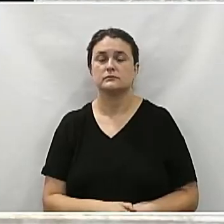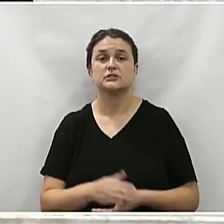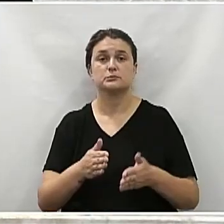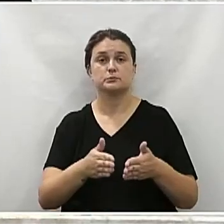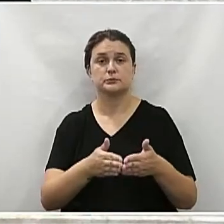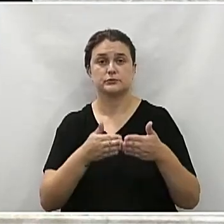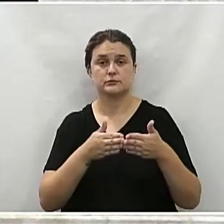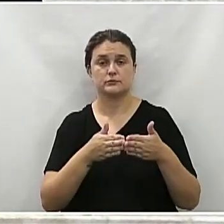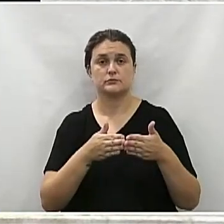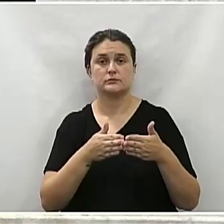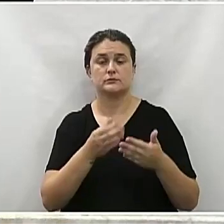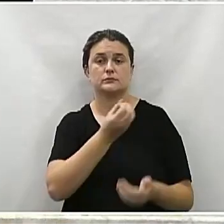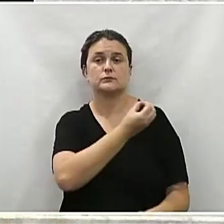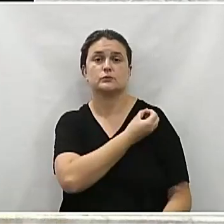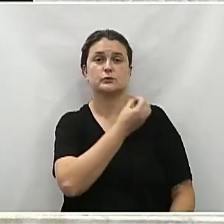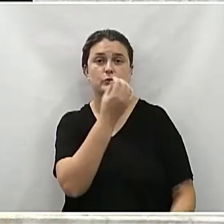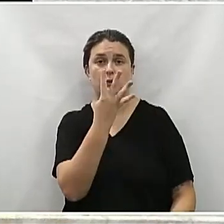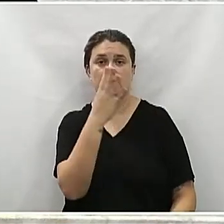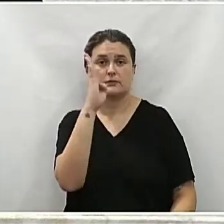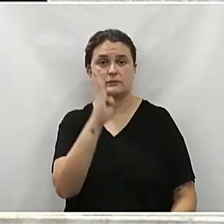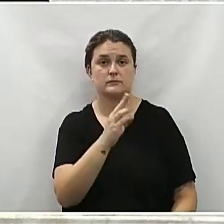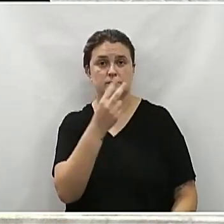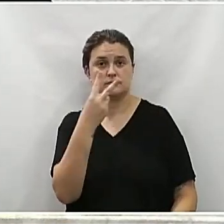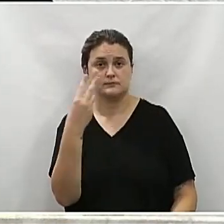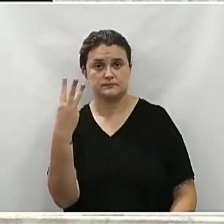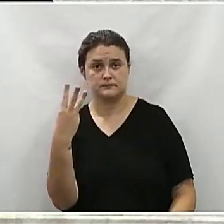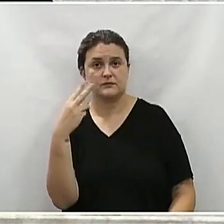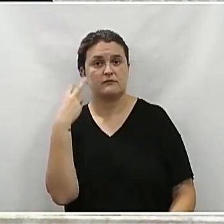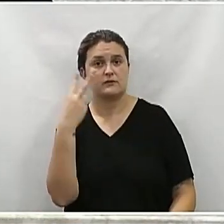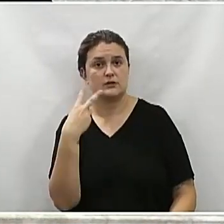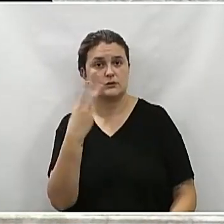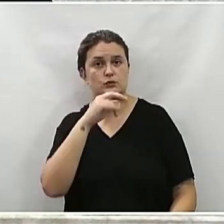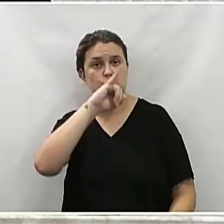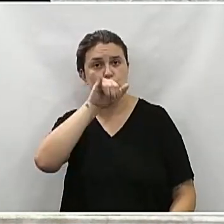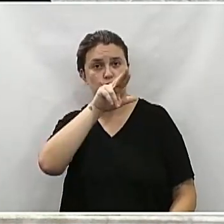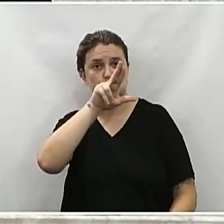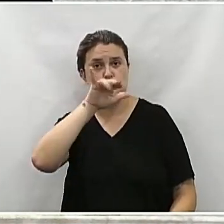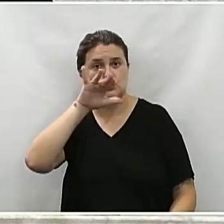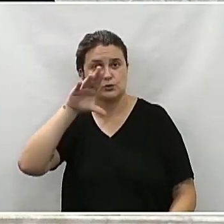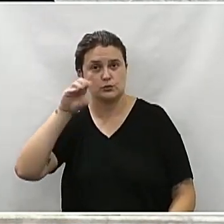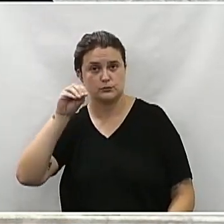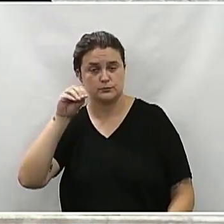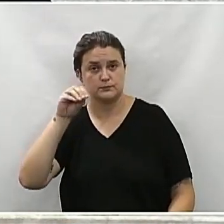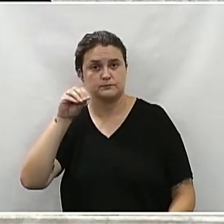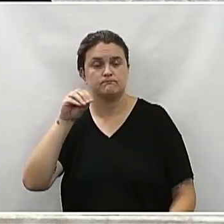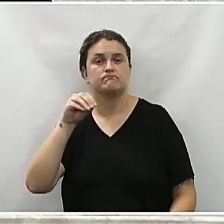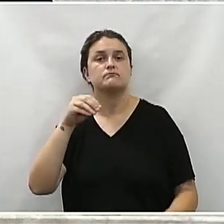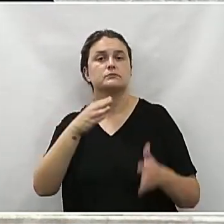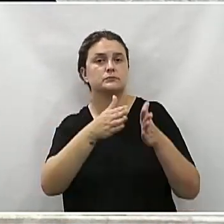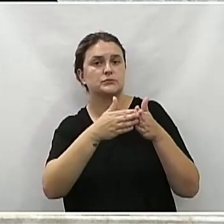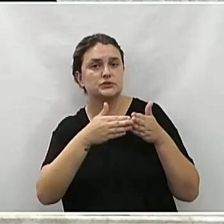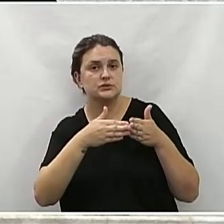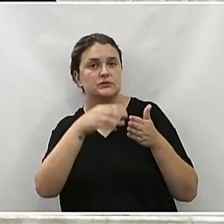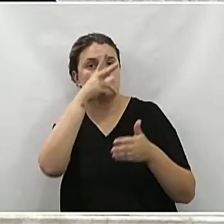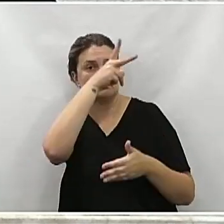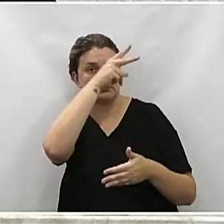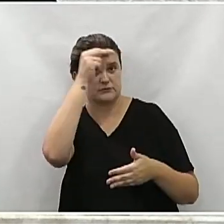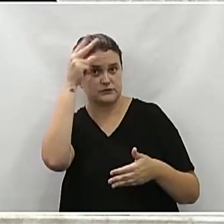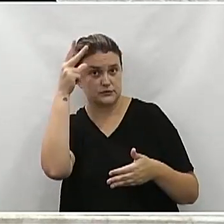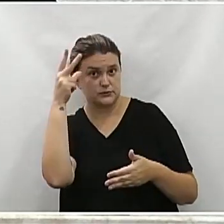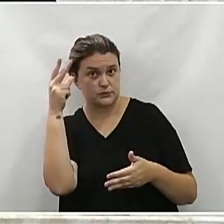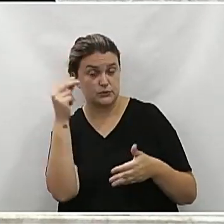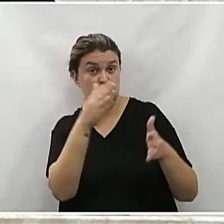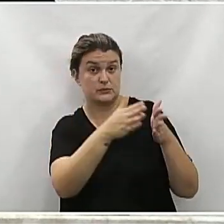Requerimentos. Nº 4 de 2023, do vereador Júlio Adilson Pires Filho, para que o Executivo, através da